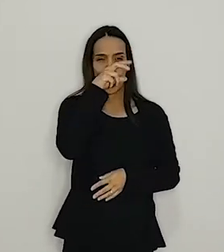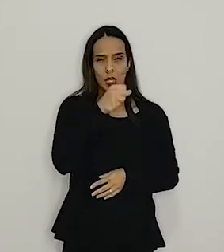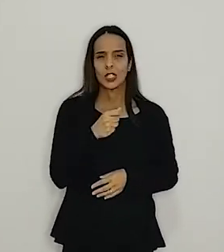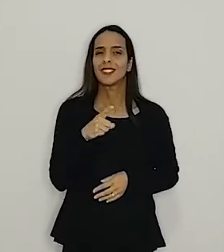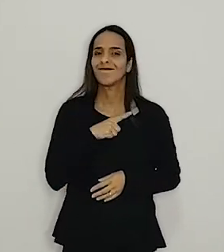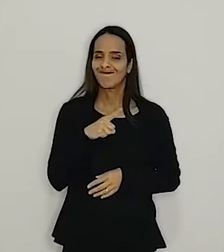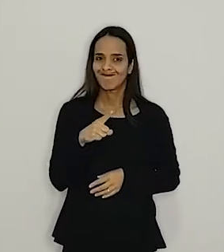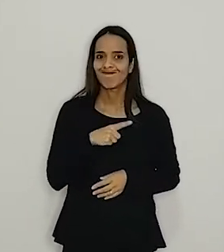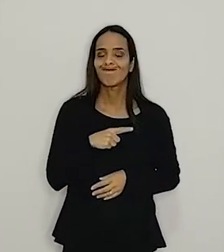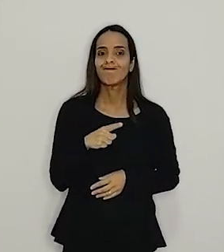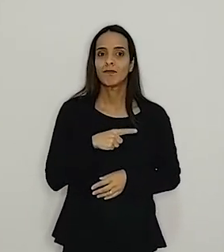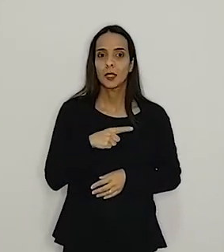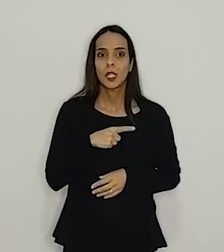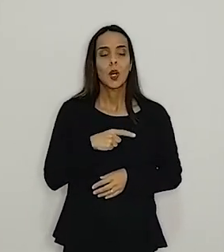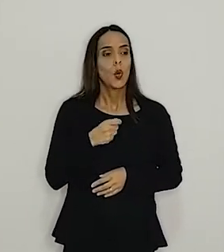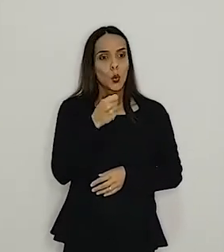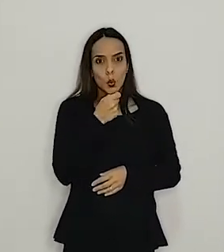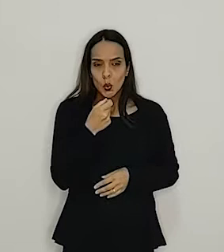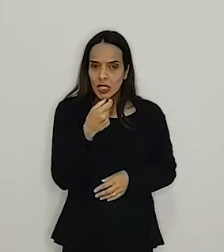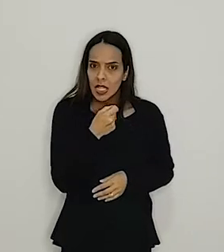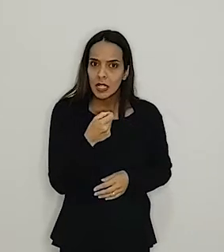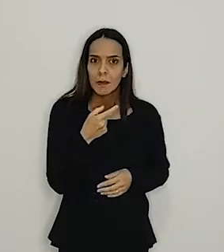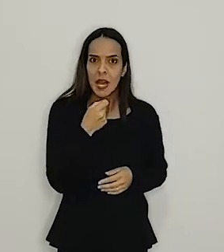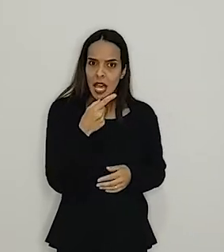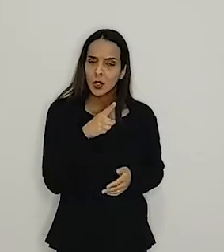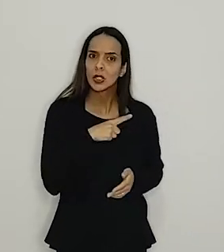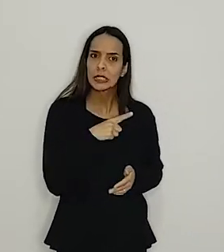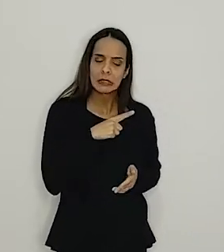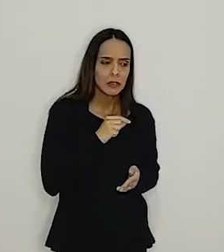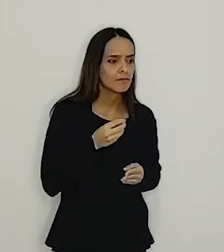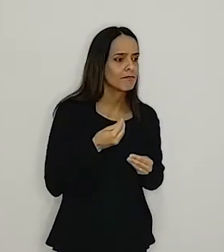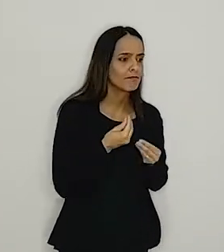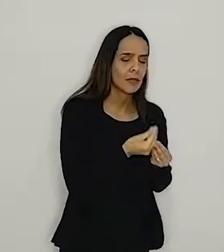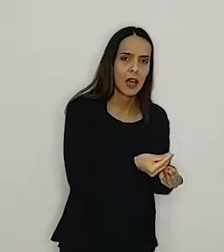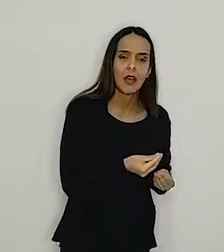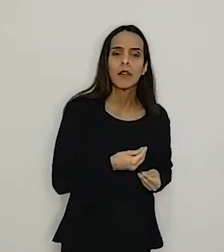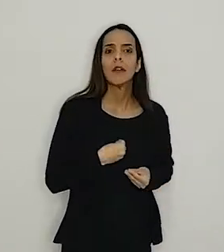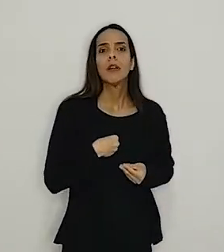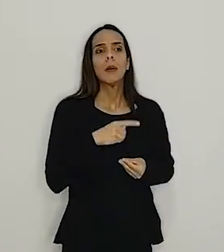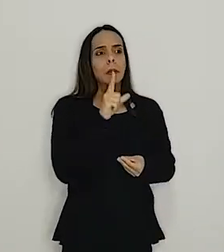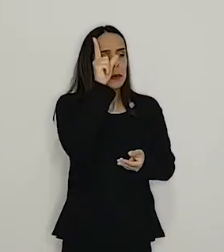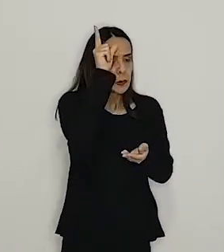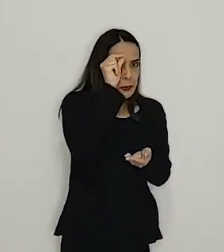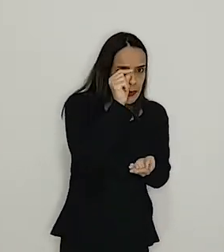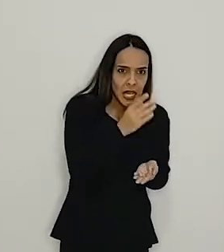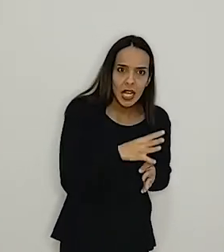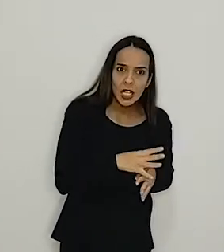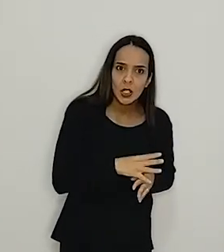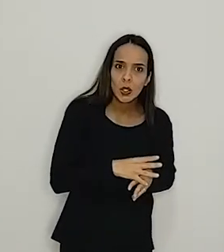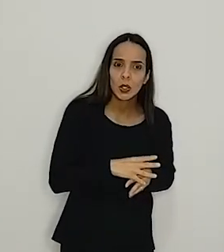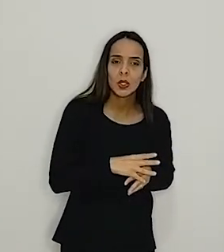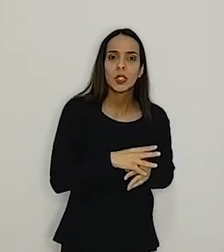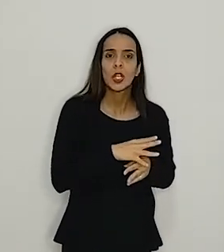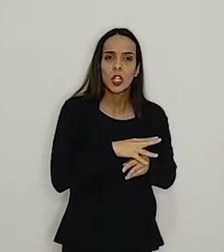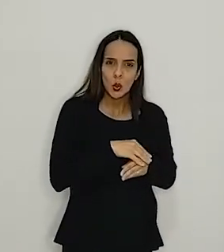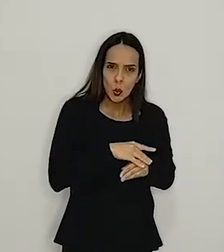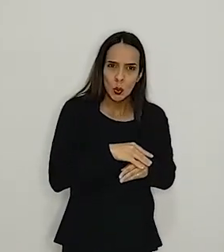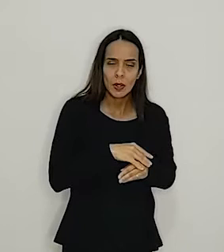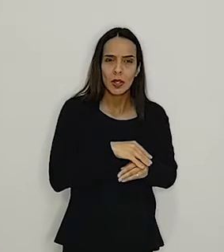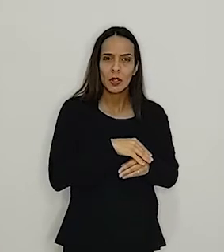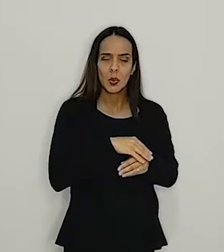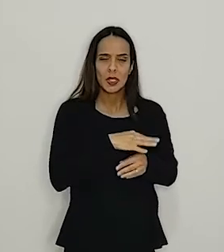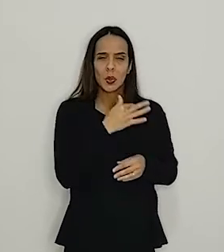intensa, dores intensas, e a gente usando inúmeros medicamentos analgésicos para poder